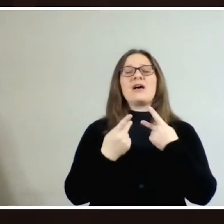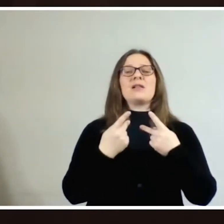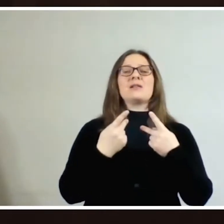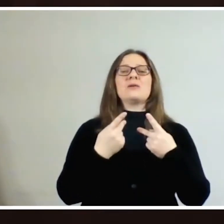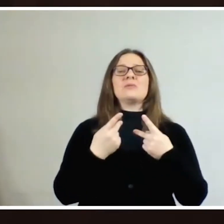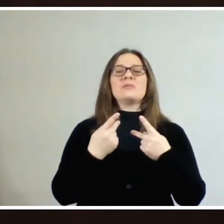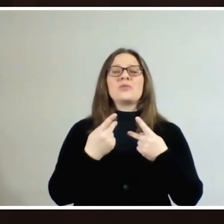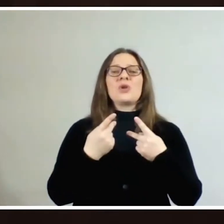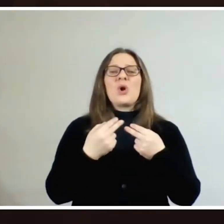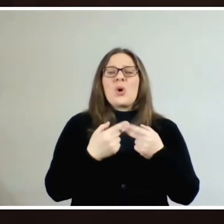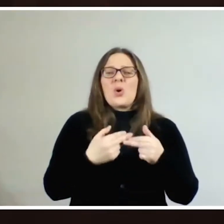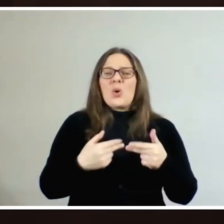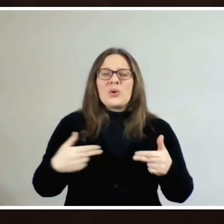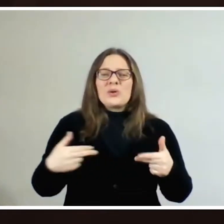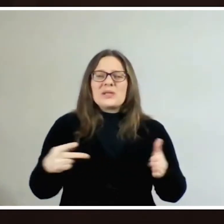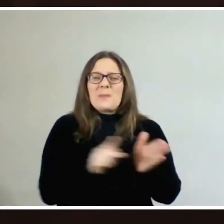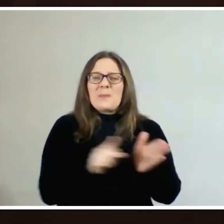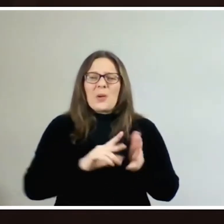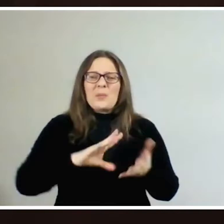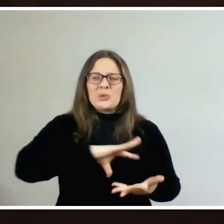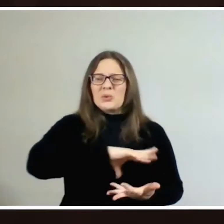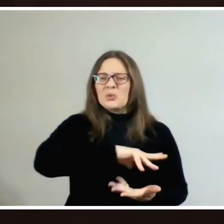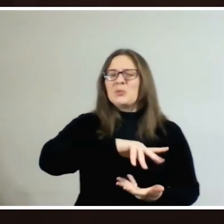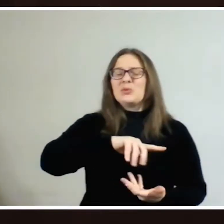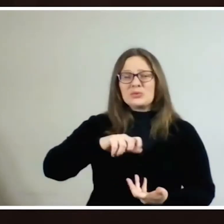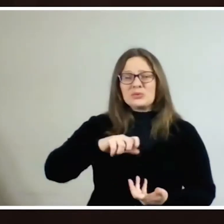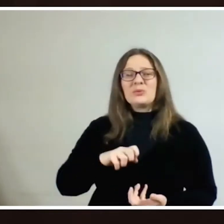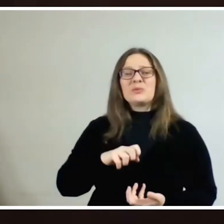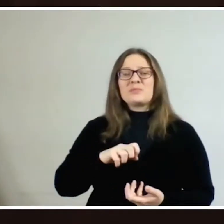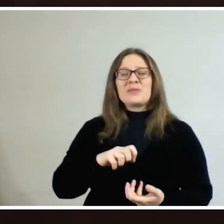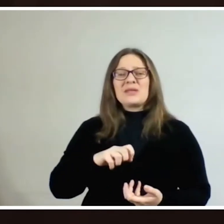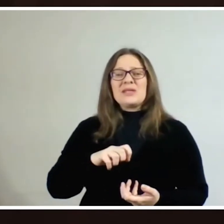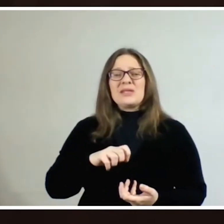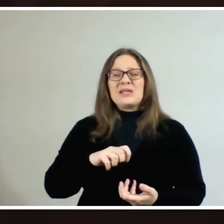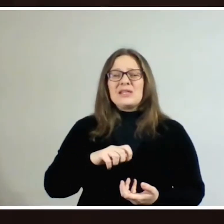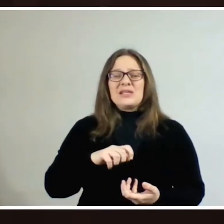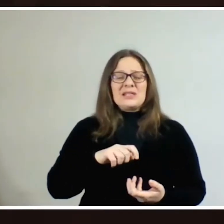essa razão falam da parte do mundo e o mundo os ouve.